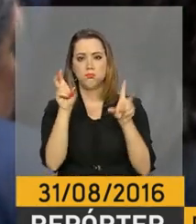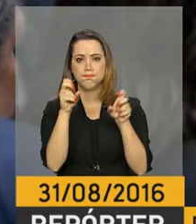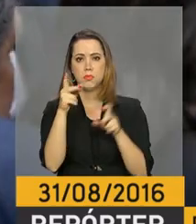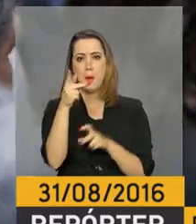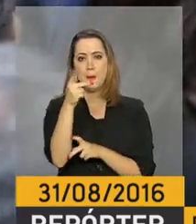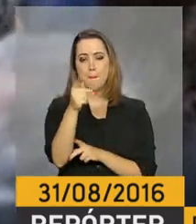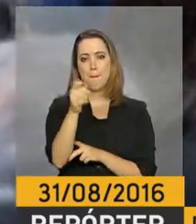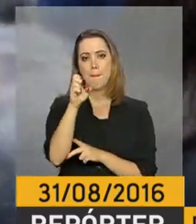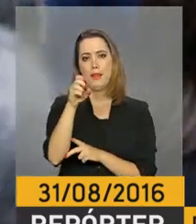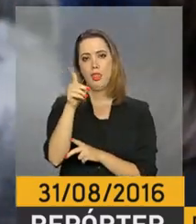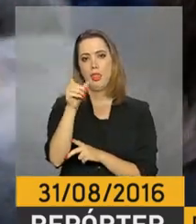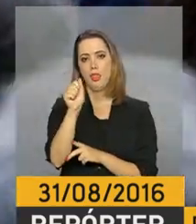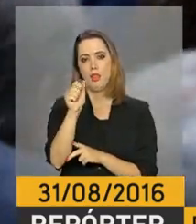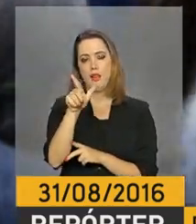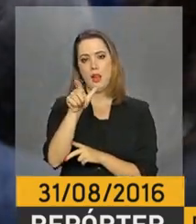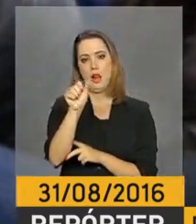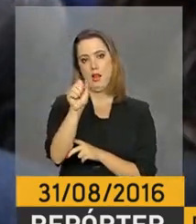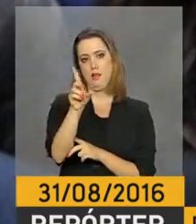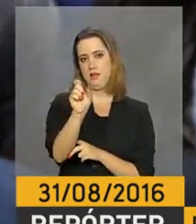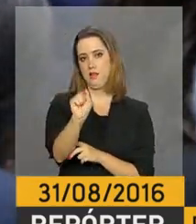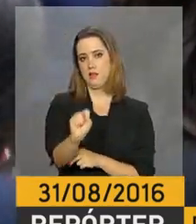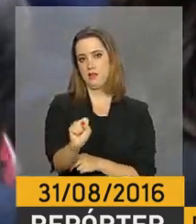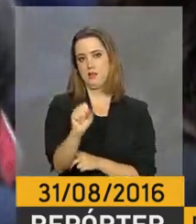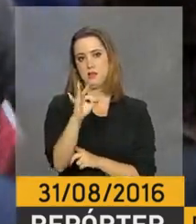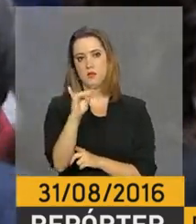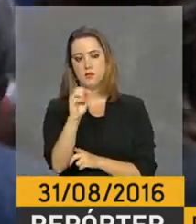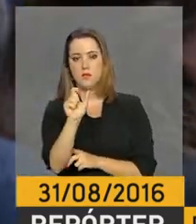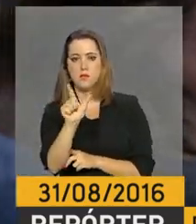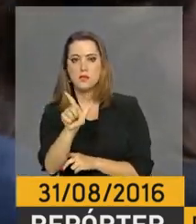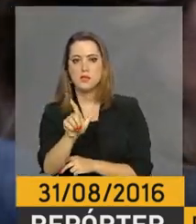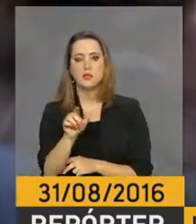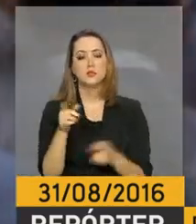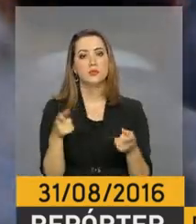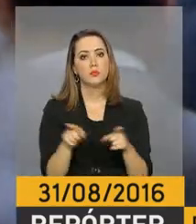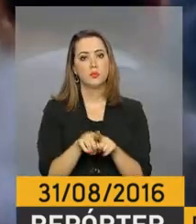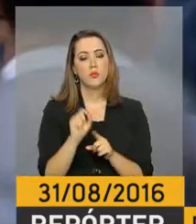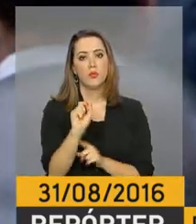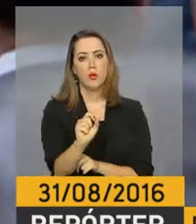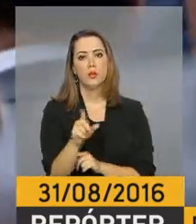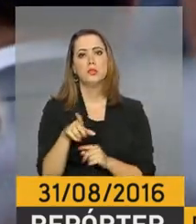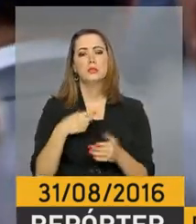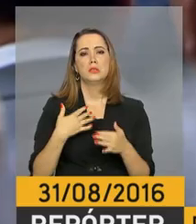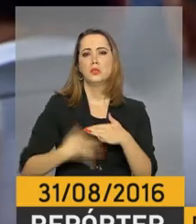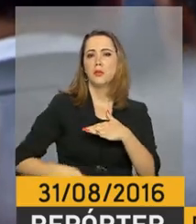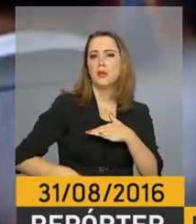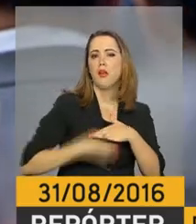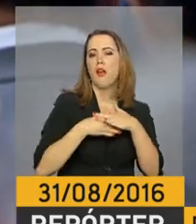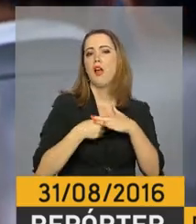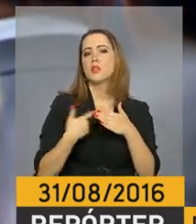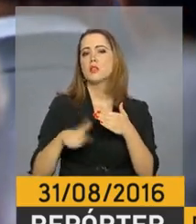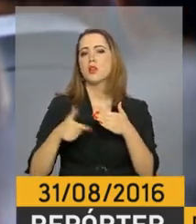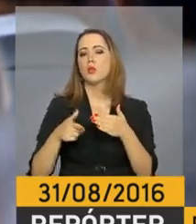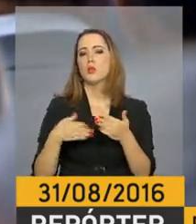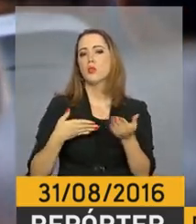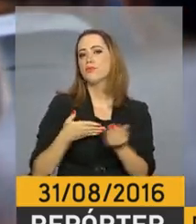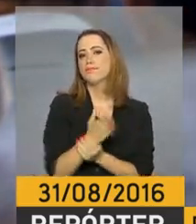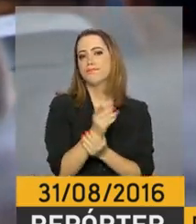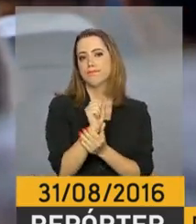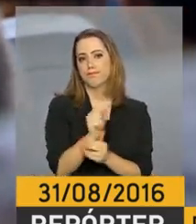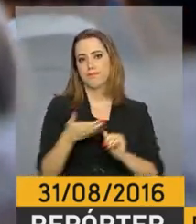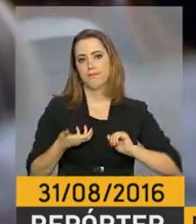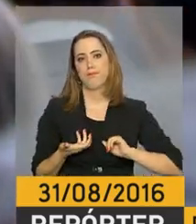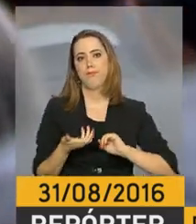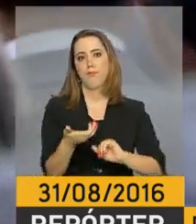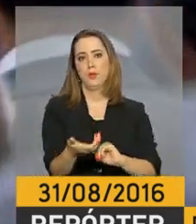do Plano Safra, além de ter assinado decretos que geraram gastos sem autorização do Congresso Nacional. Esse